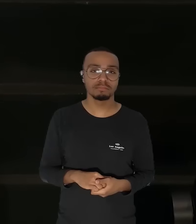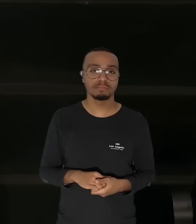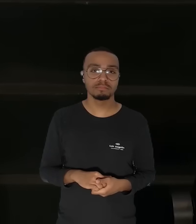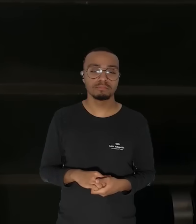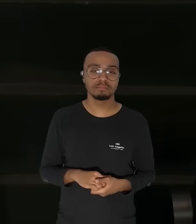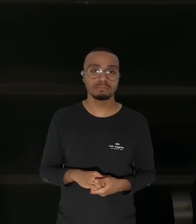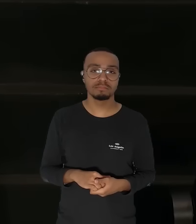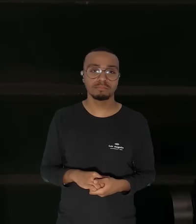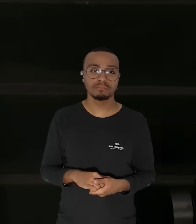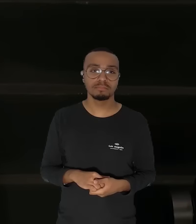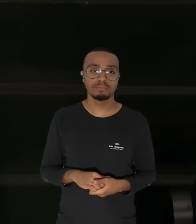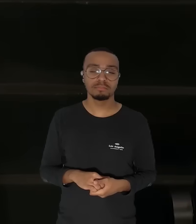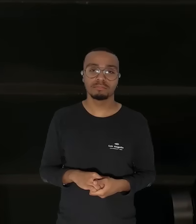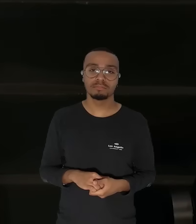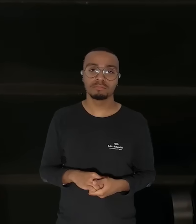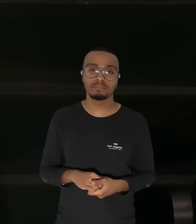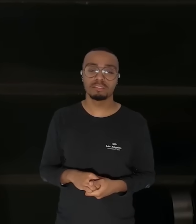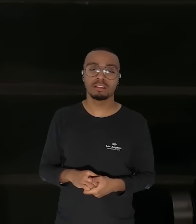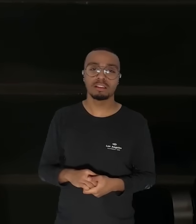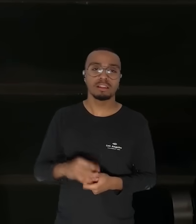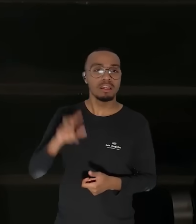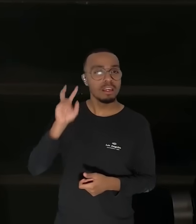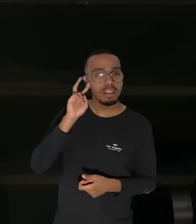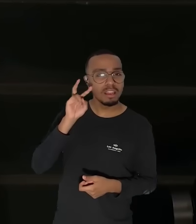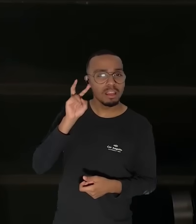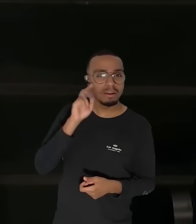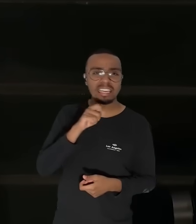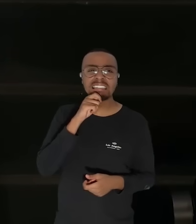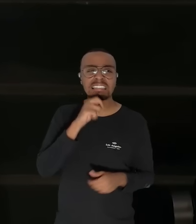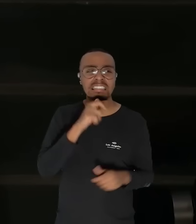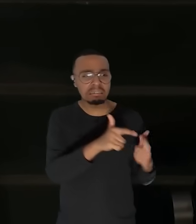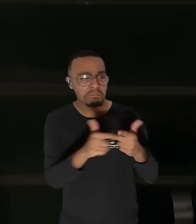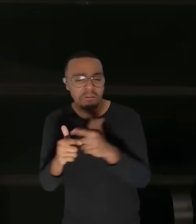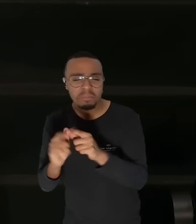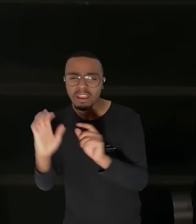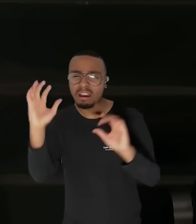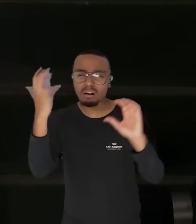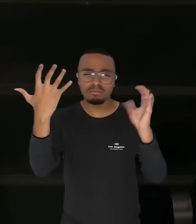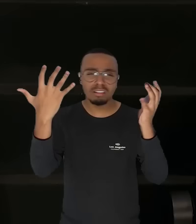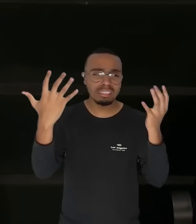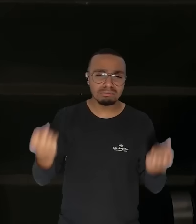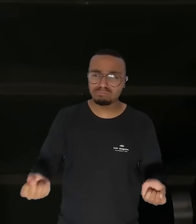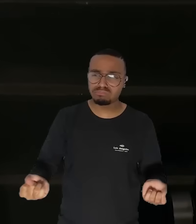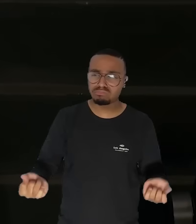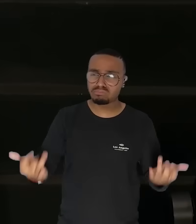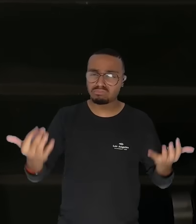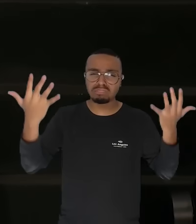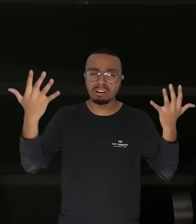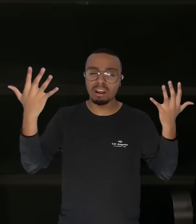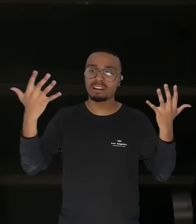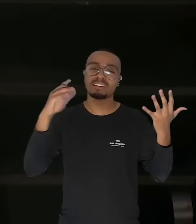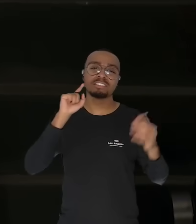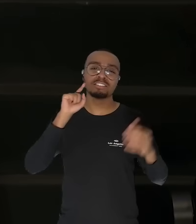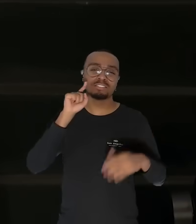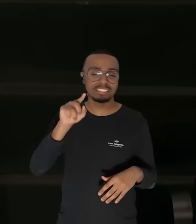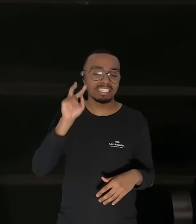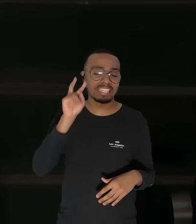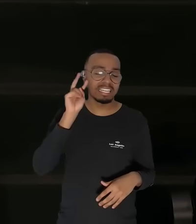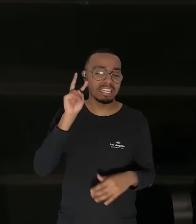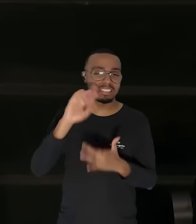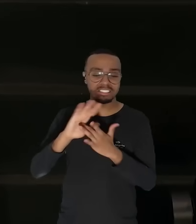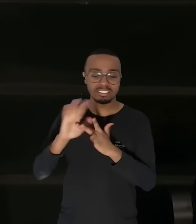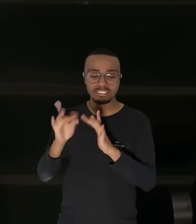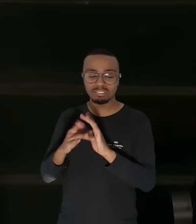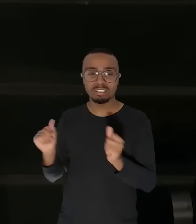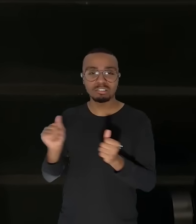do barco só porque você está numa tempestade. Ei, olhe para mim aqui. O diabo vai gritar no inferno agora, mas eu tenho que